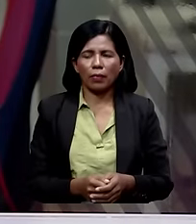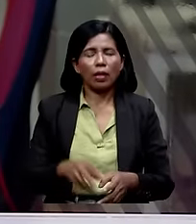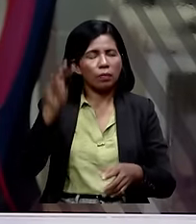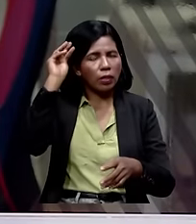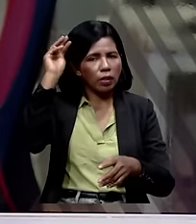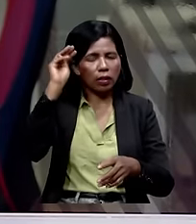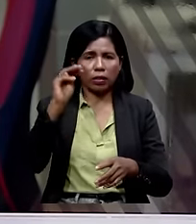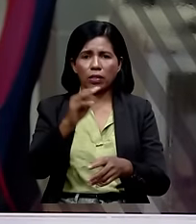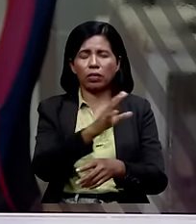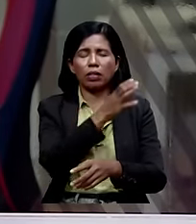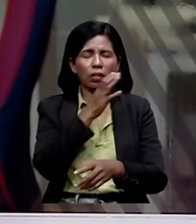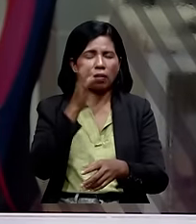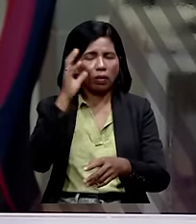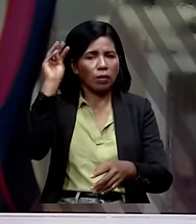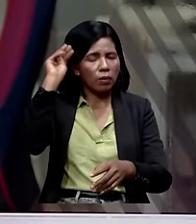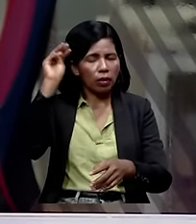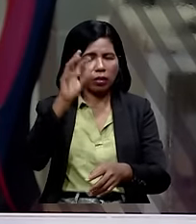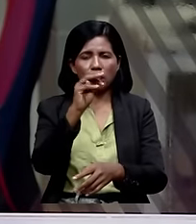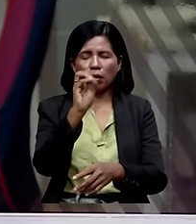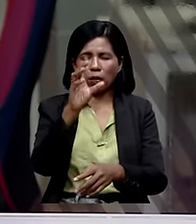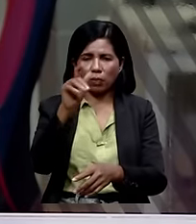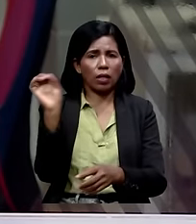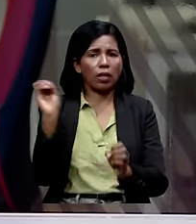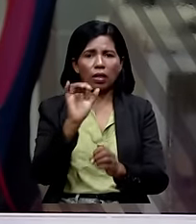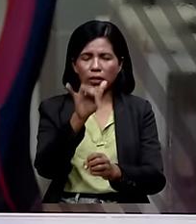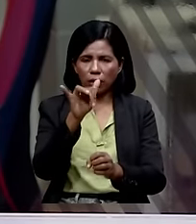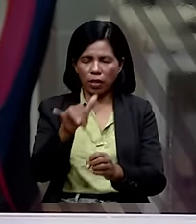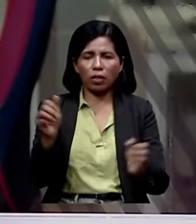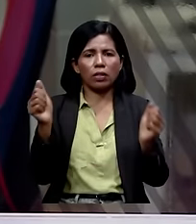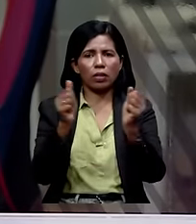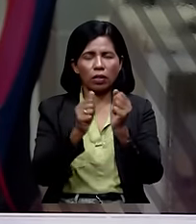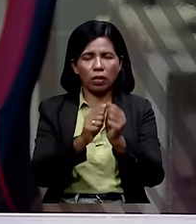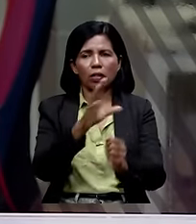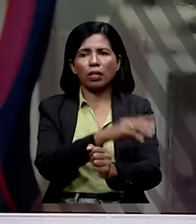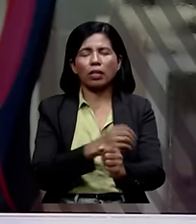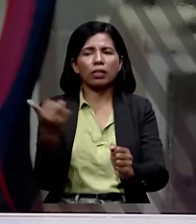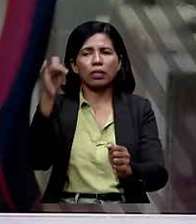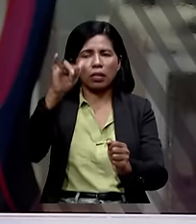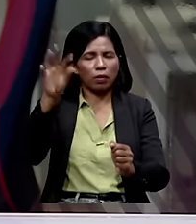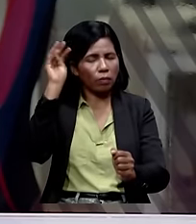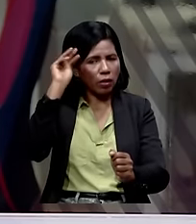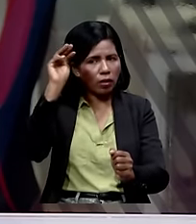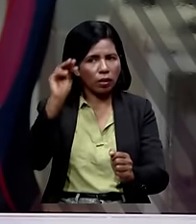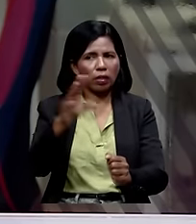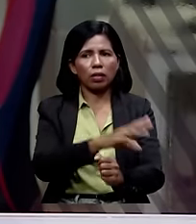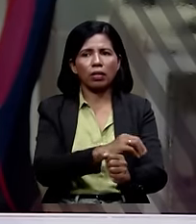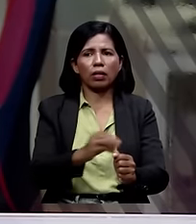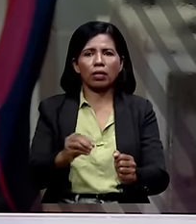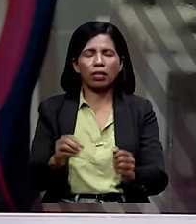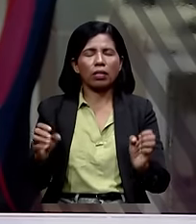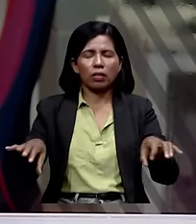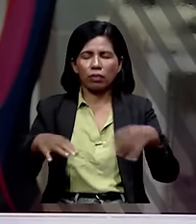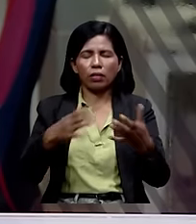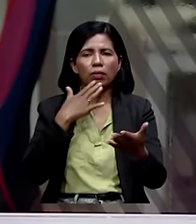ministro da Agricultura e o ministro da Obras Públicas lá concordam com o resultado do Solfém, e a tudo, será o Ministério do Desempenho lá